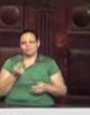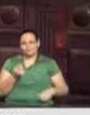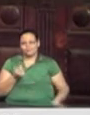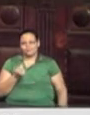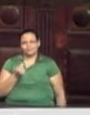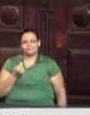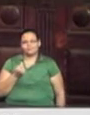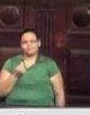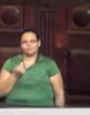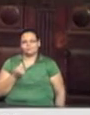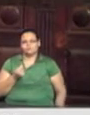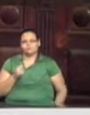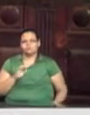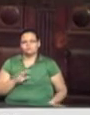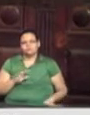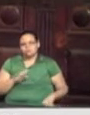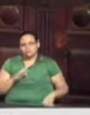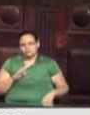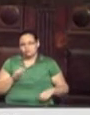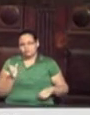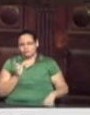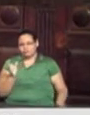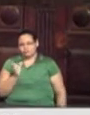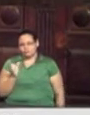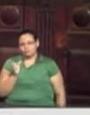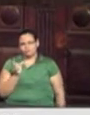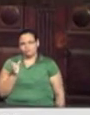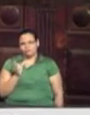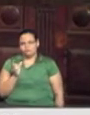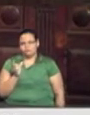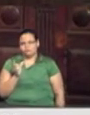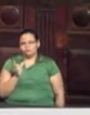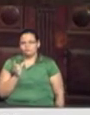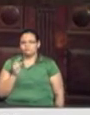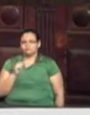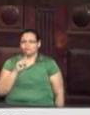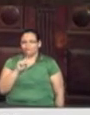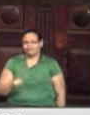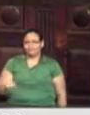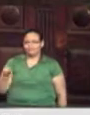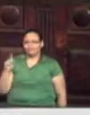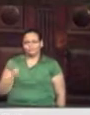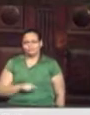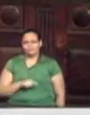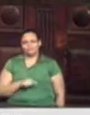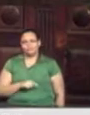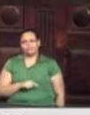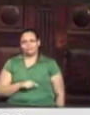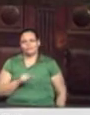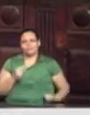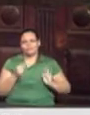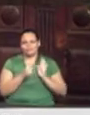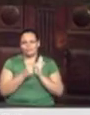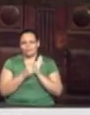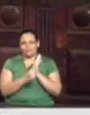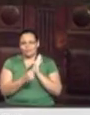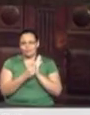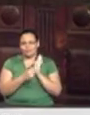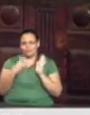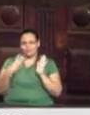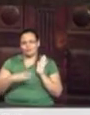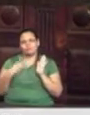valores monetários dos cartões e vetou o parágrafo